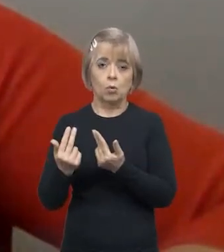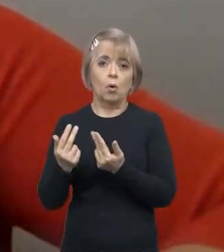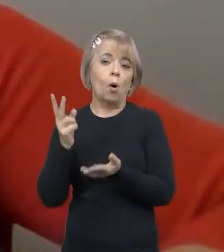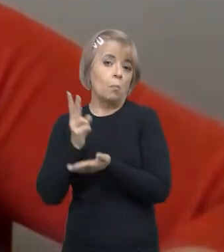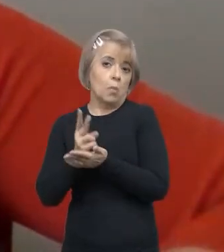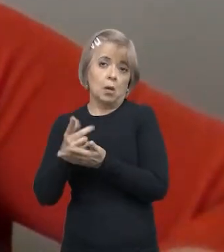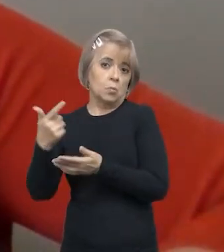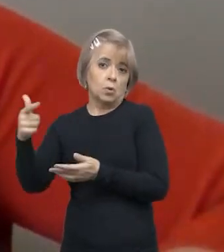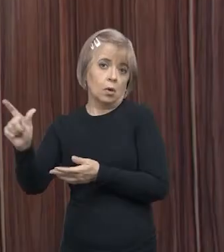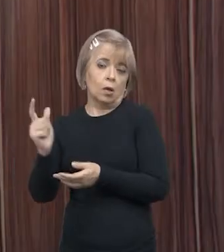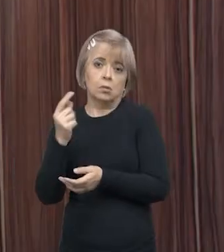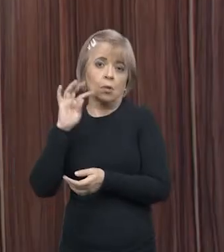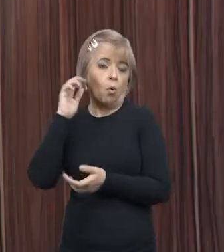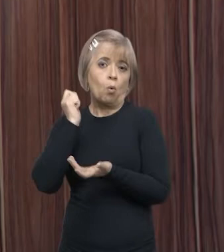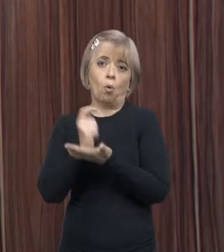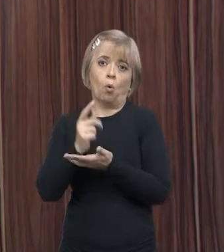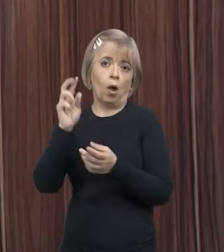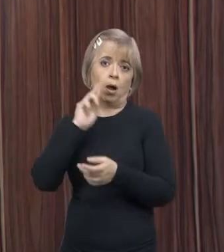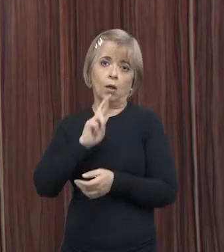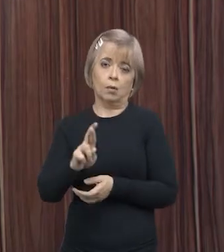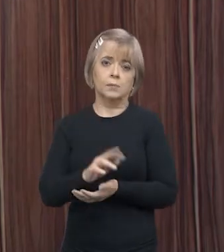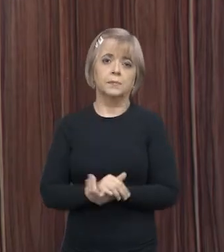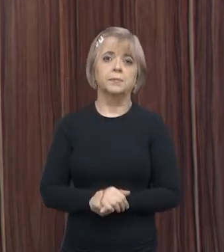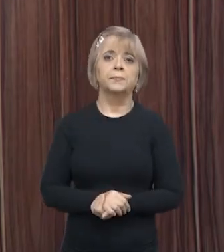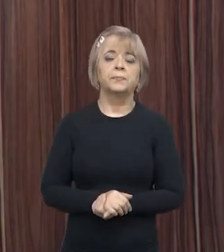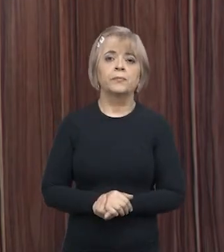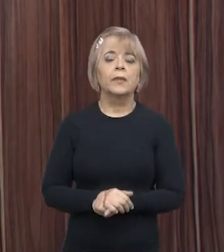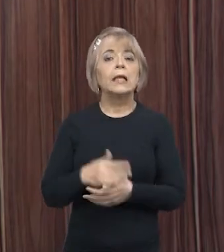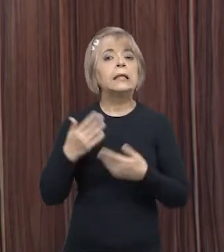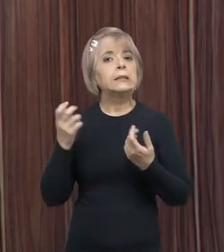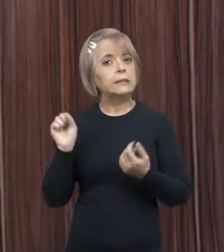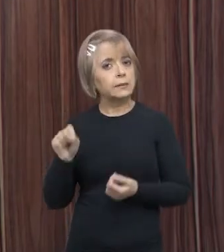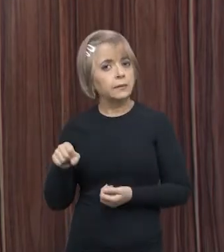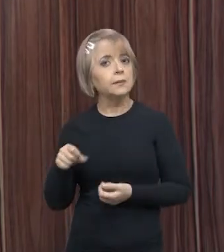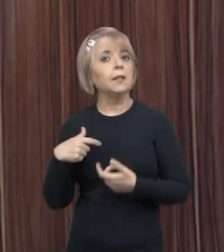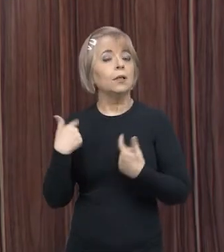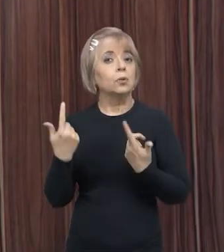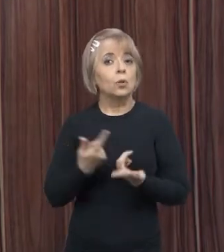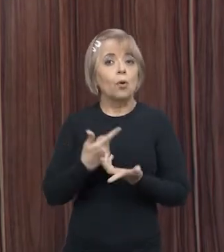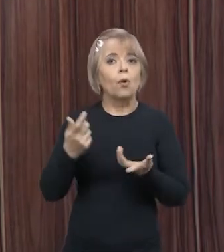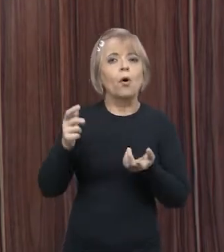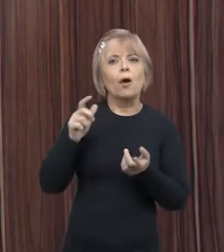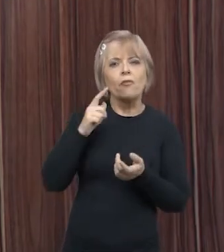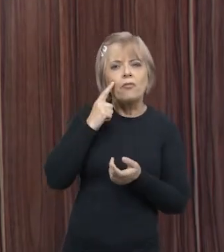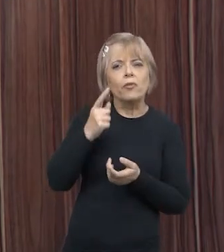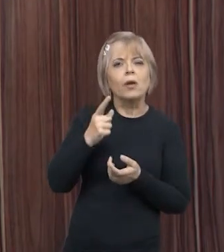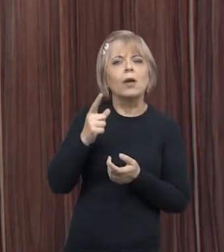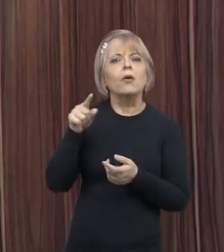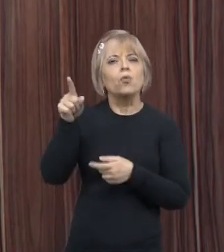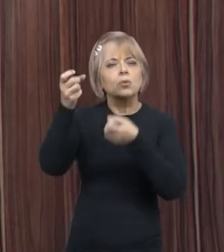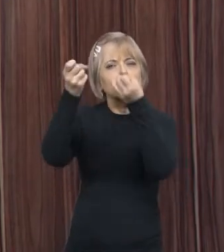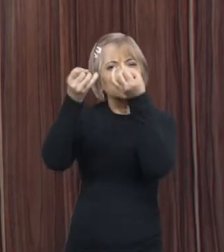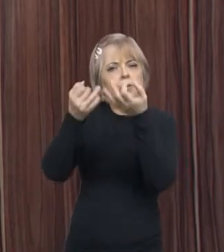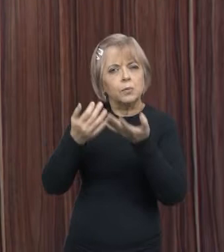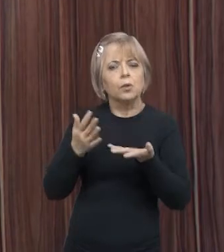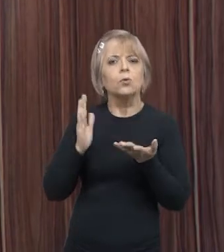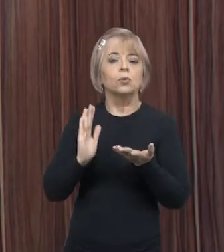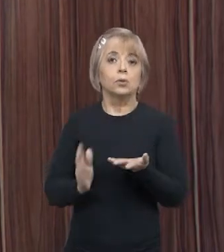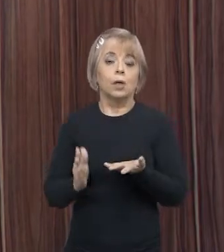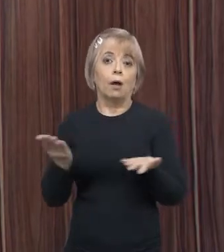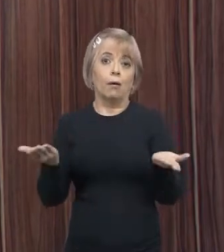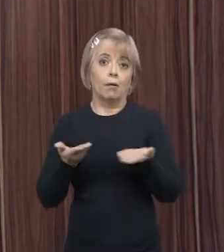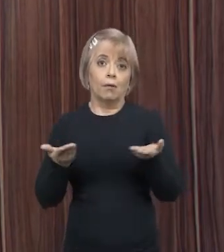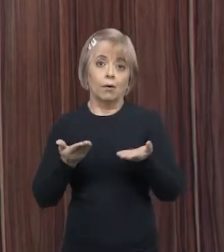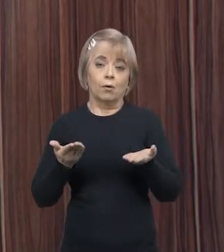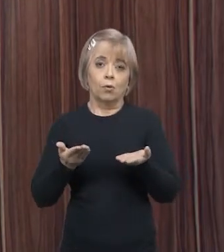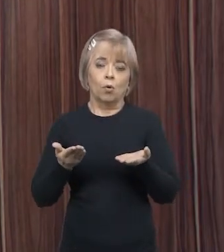a ação. Sim, então a doutora ressaltou essas iniciativas junto à Promotoria de Justiça e agora a gente